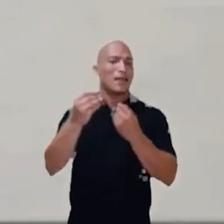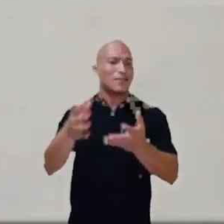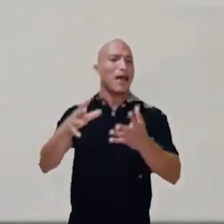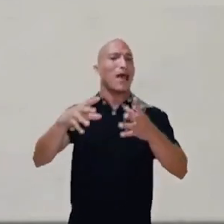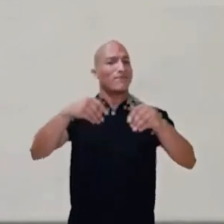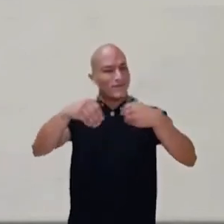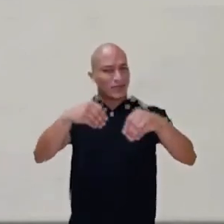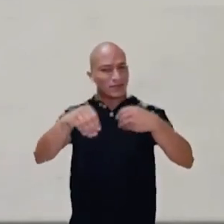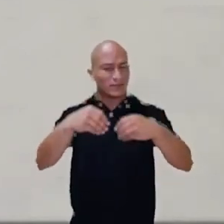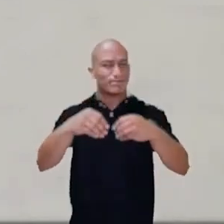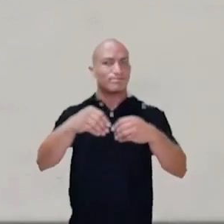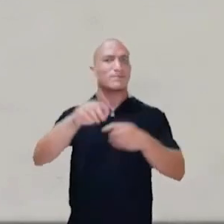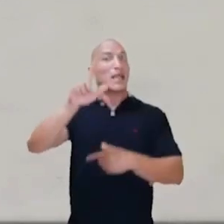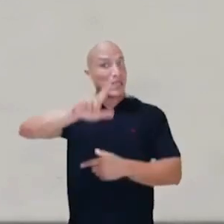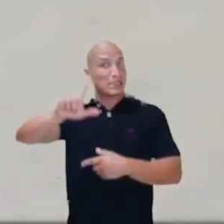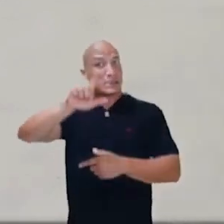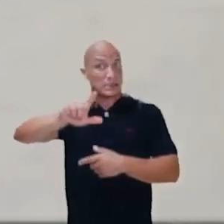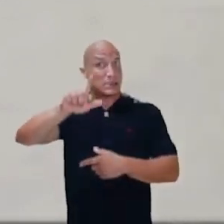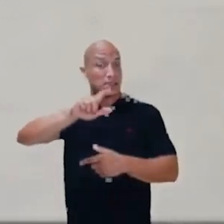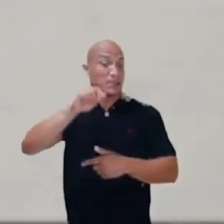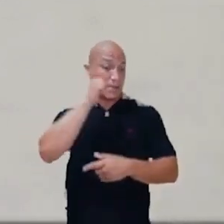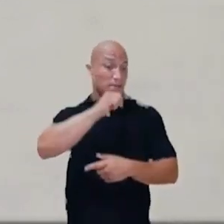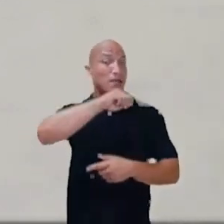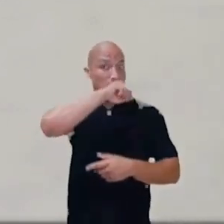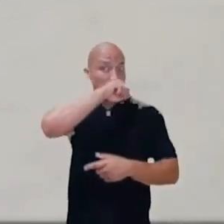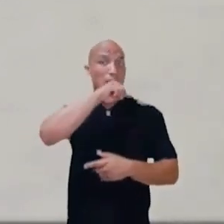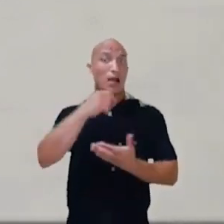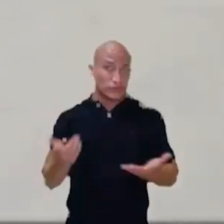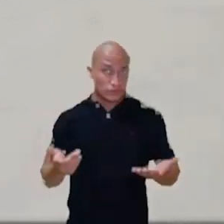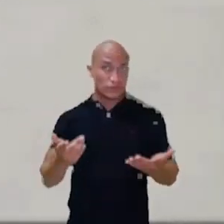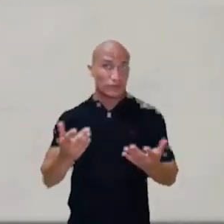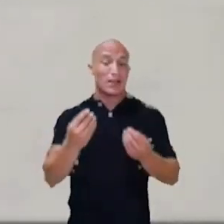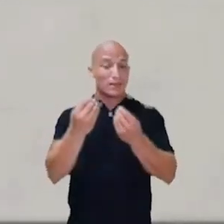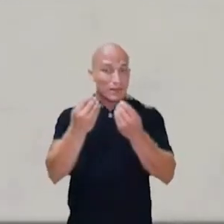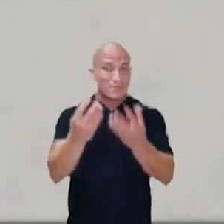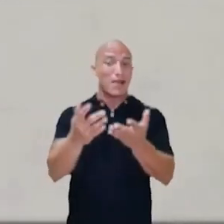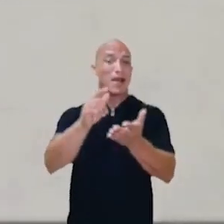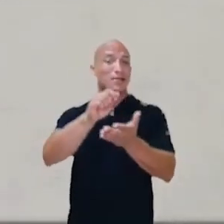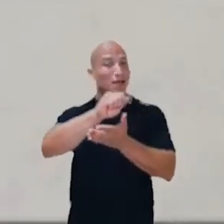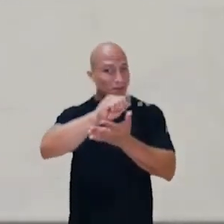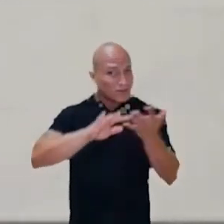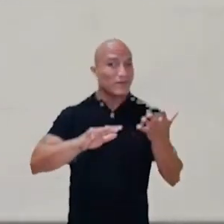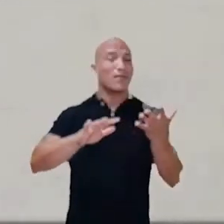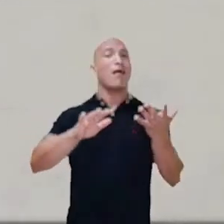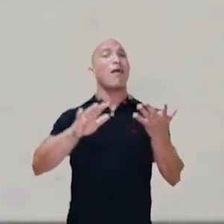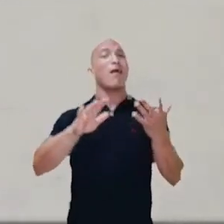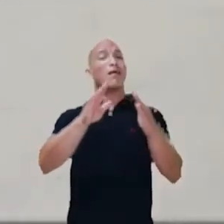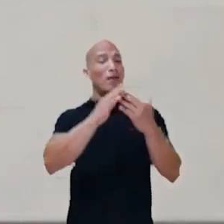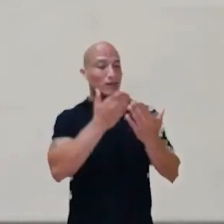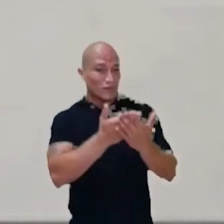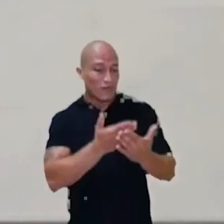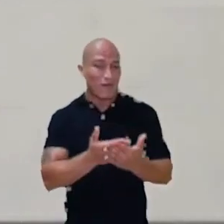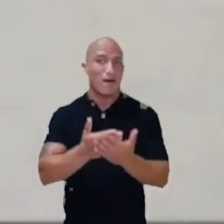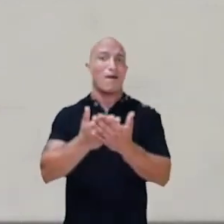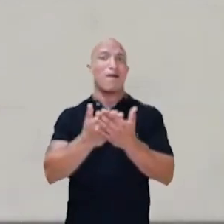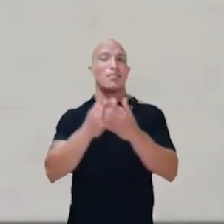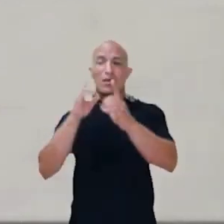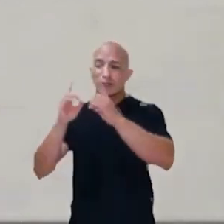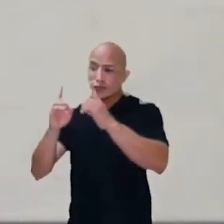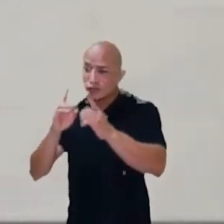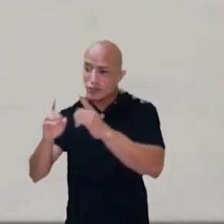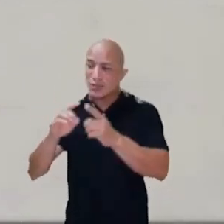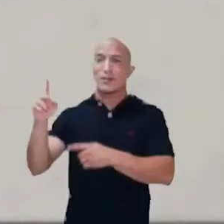se locomover de casa até chegar na universidade, conseguir um espaço para lavar seu bebê, para dar um banho, dar